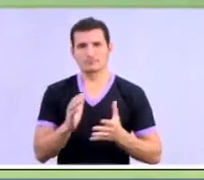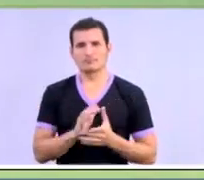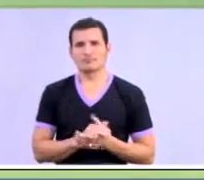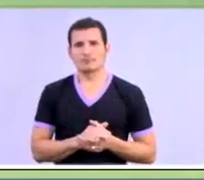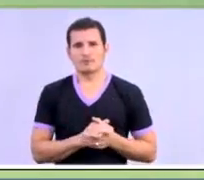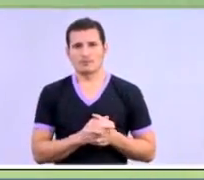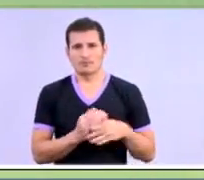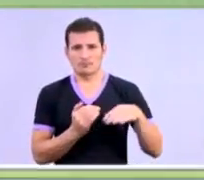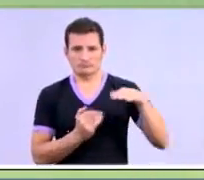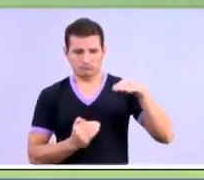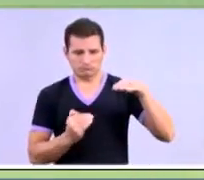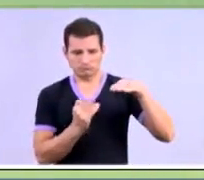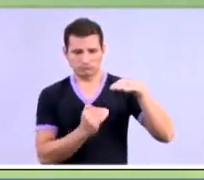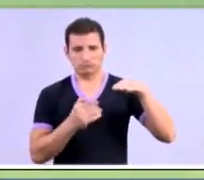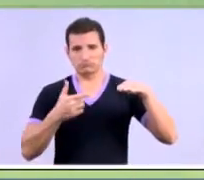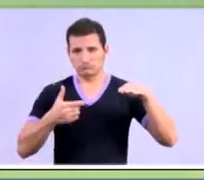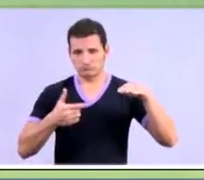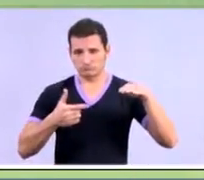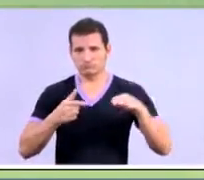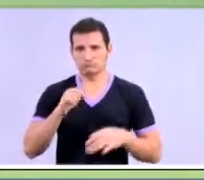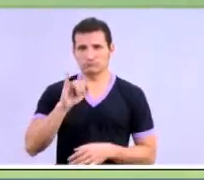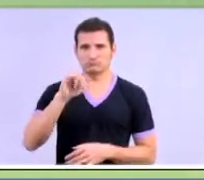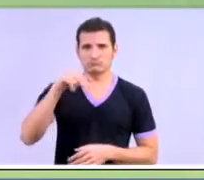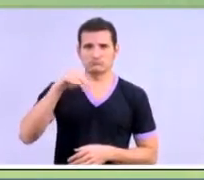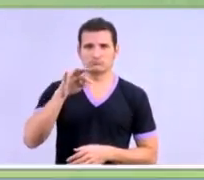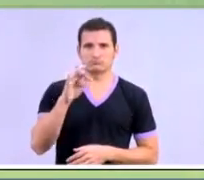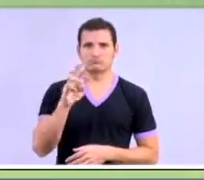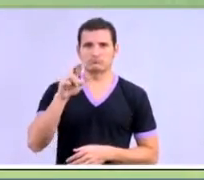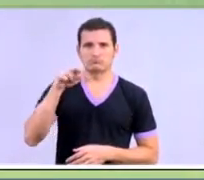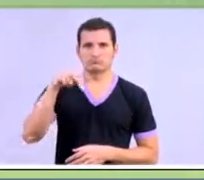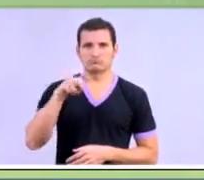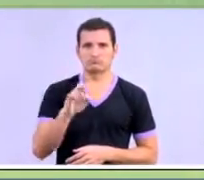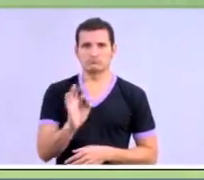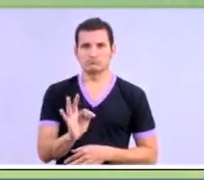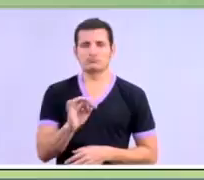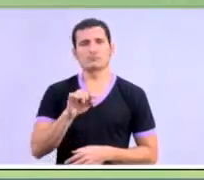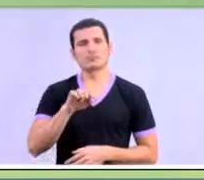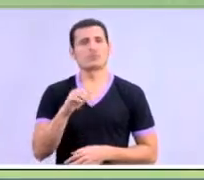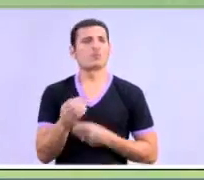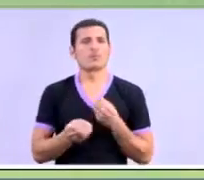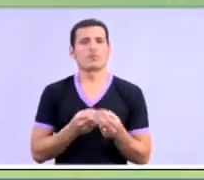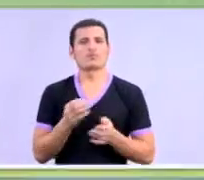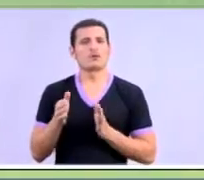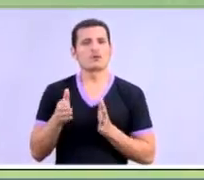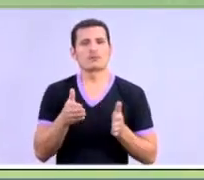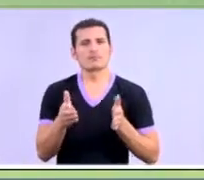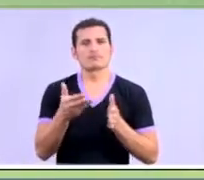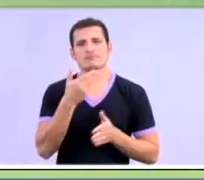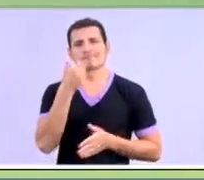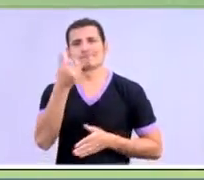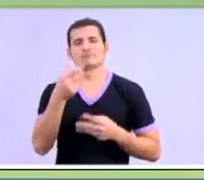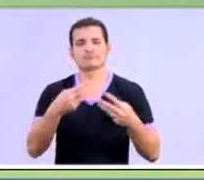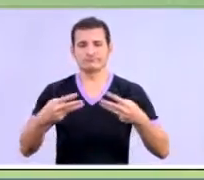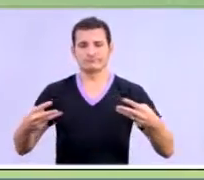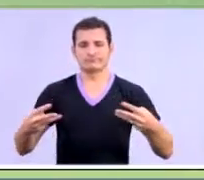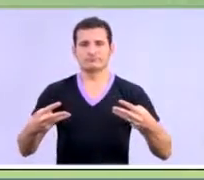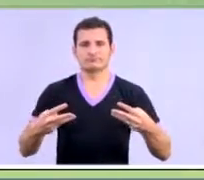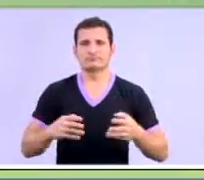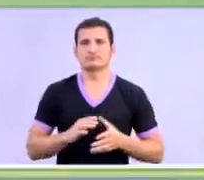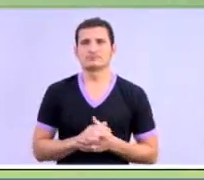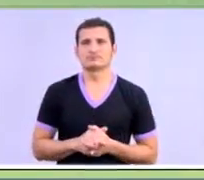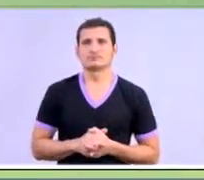2, internet, determina o melhor caminho através da rede. Nós também já vimos algo parecido com